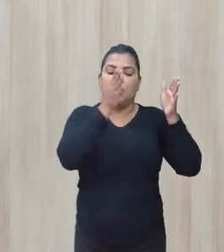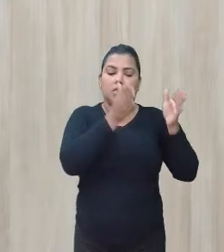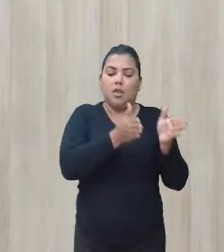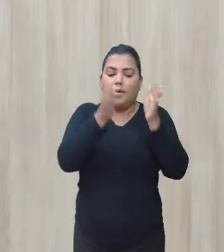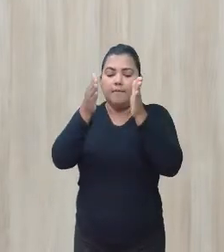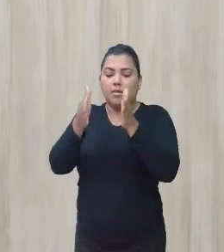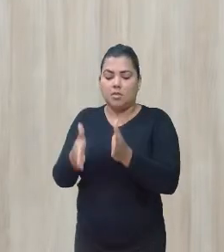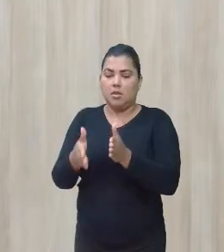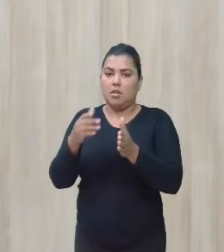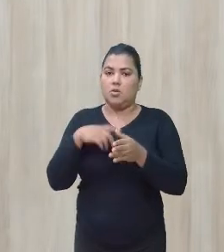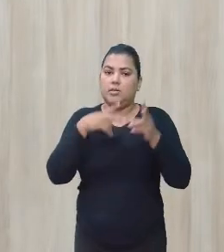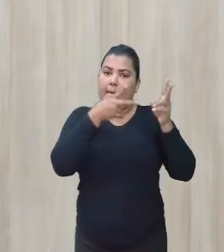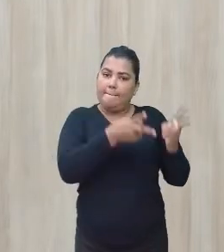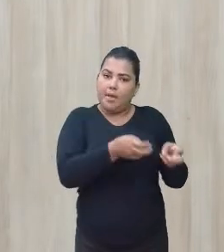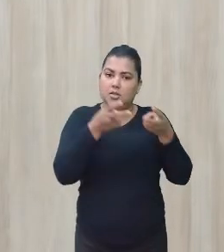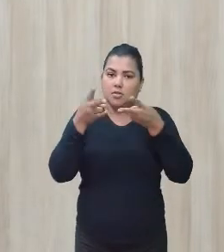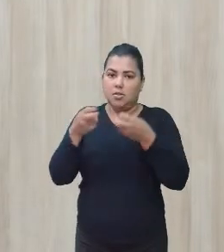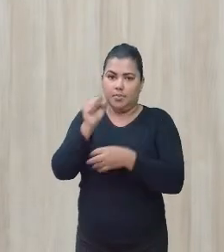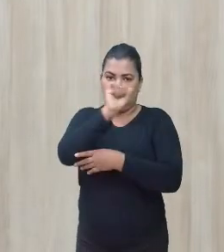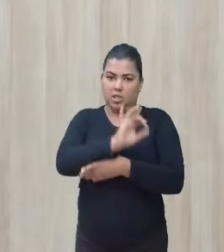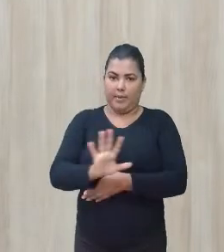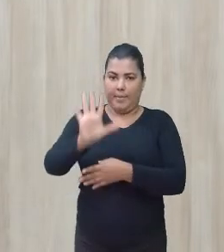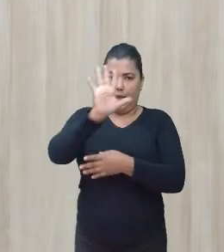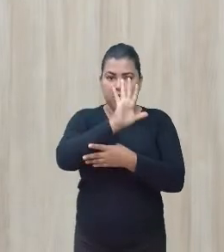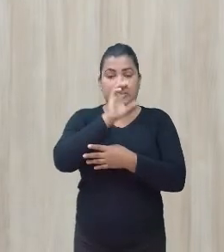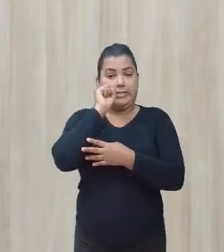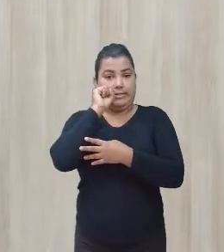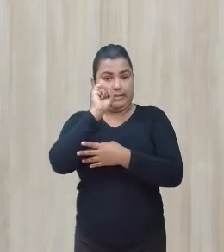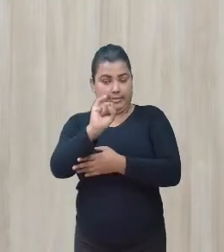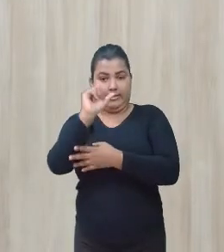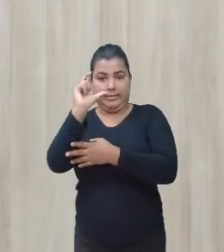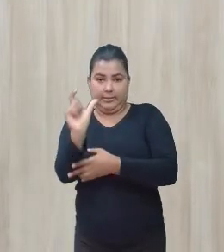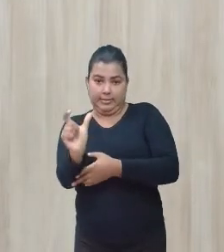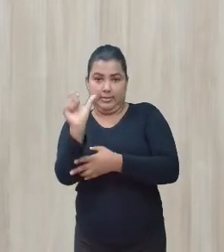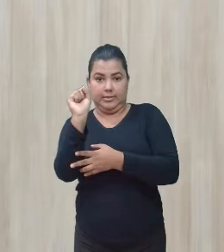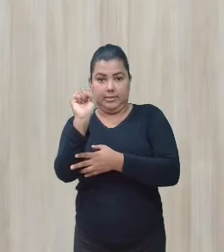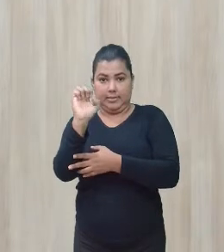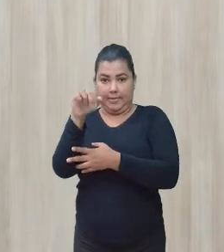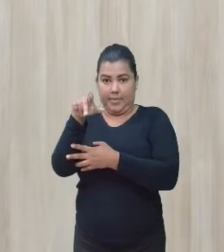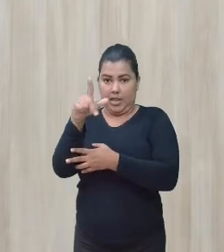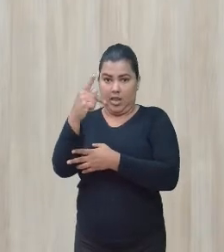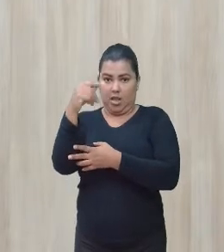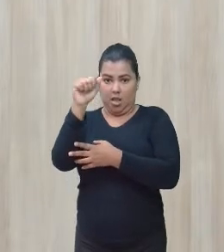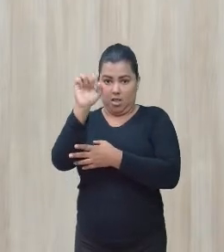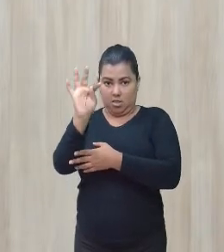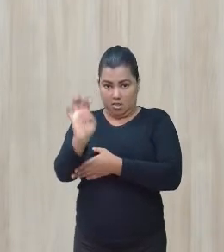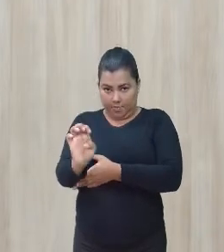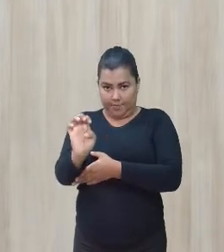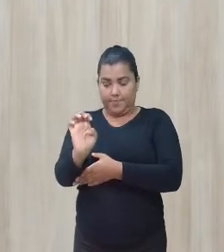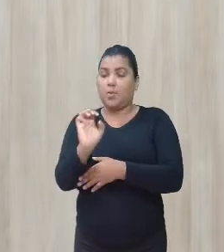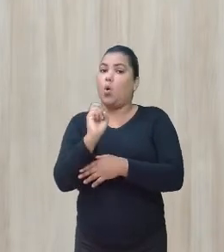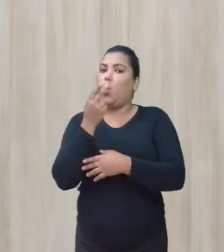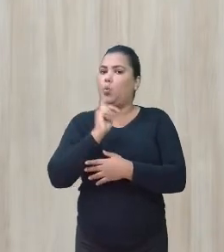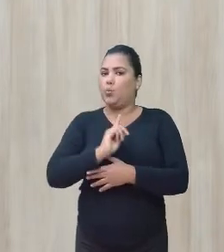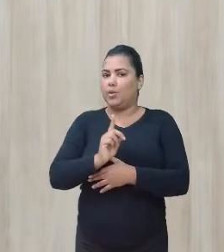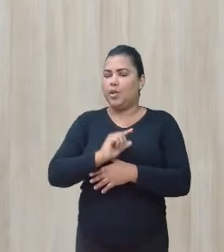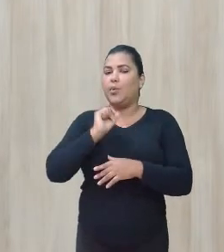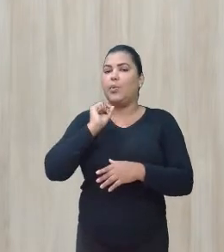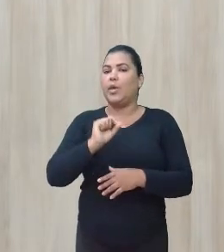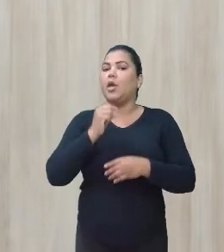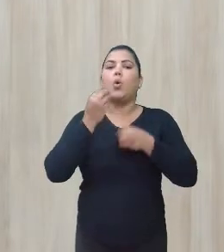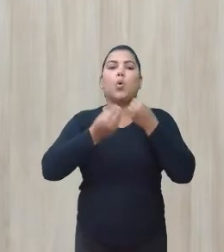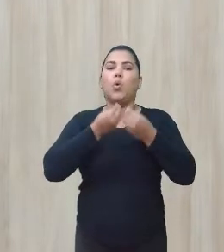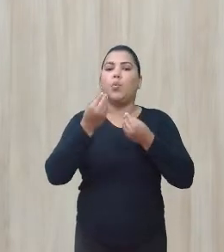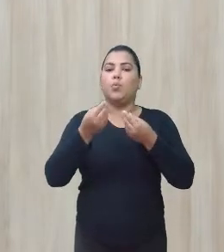o nosso olhar sobre as figuras, sejam semelhantes ou não, a partir de duas situações. Uma delas é justamente